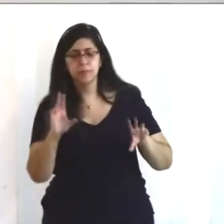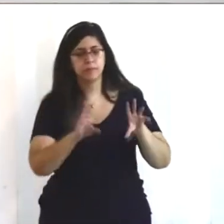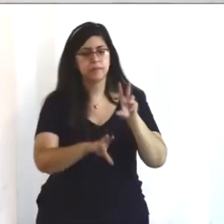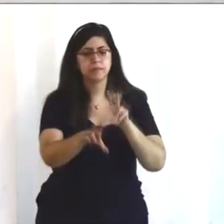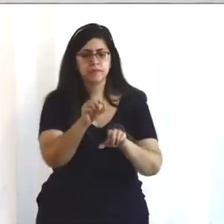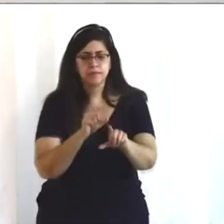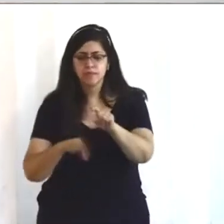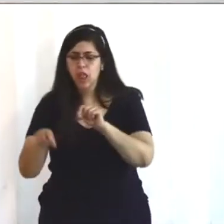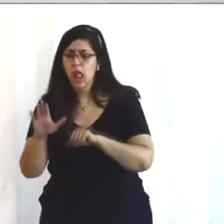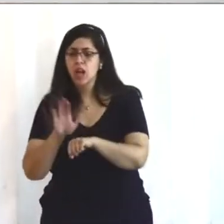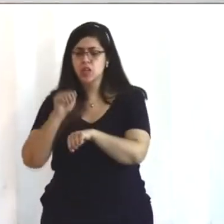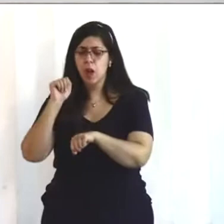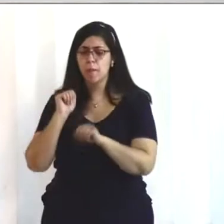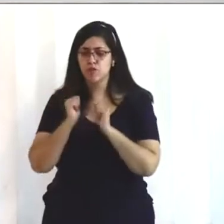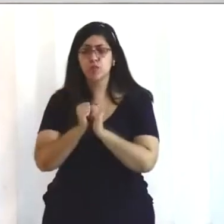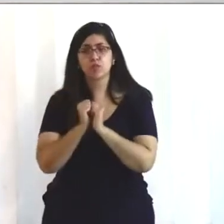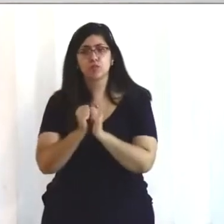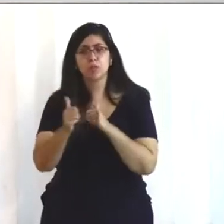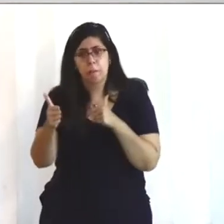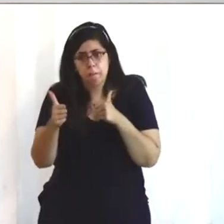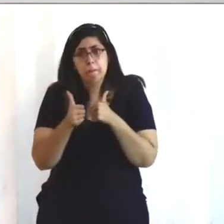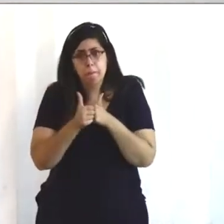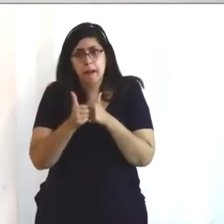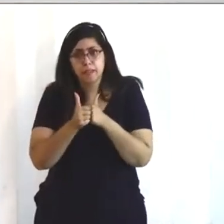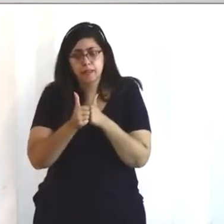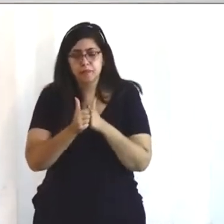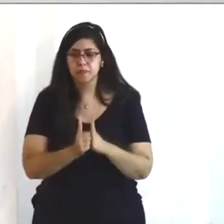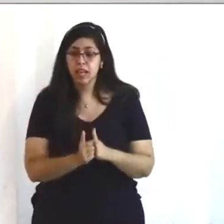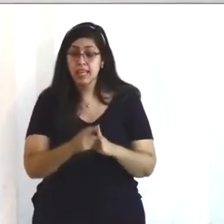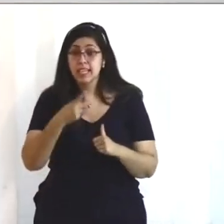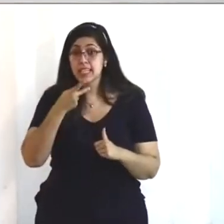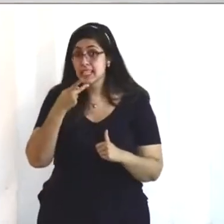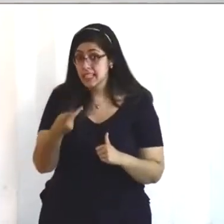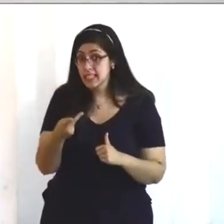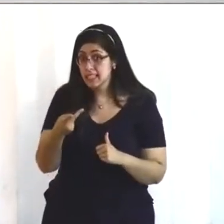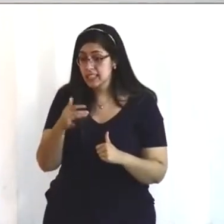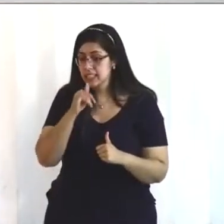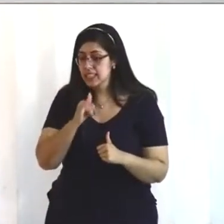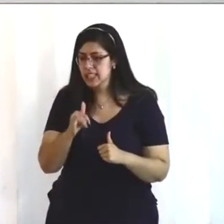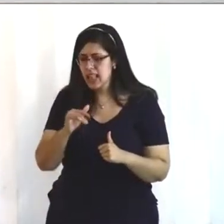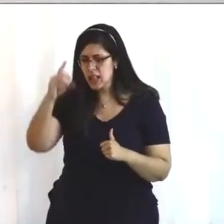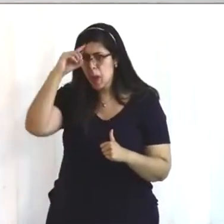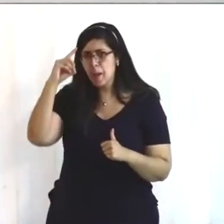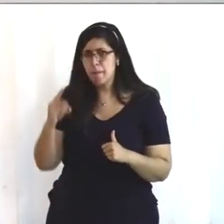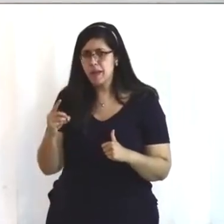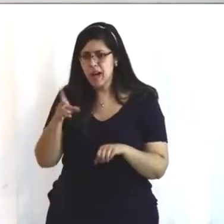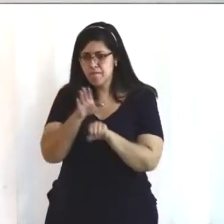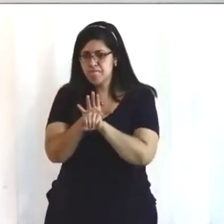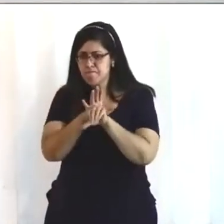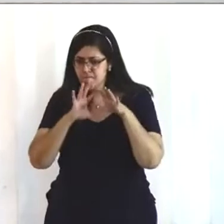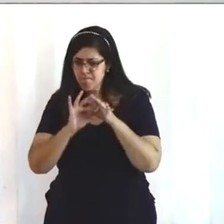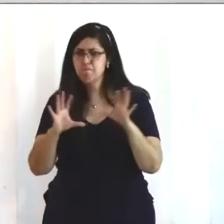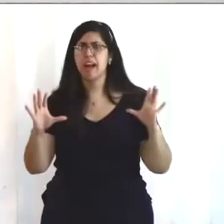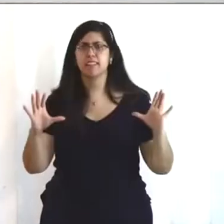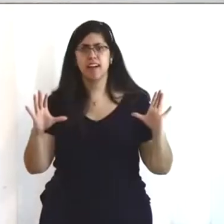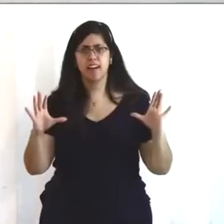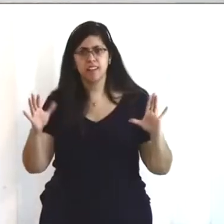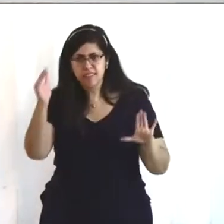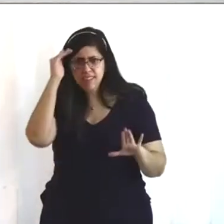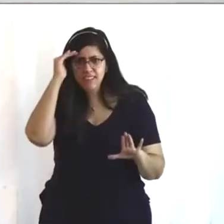que estivessem com eles, é uma característica, e depois lhes dando autoridade para expelir demônios.